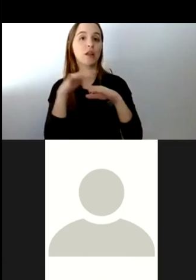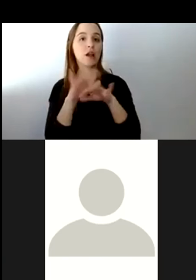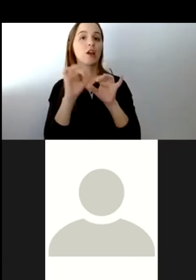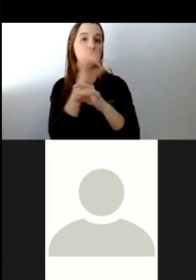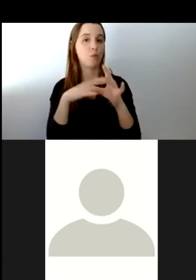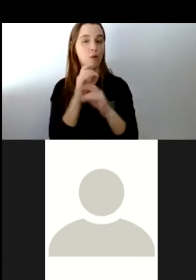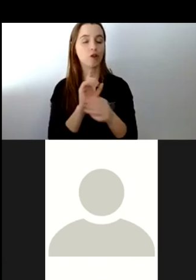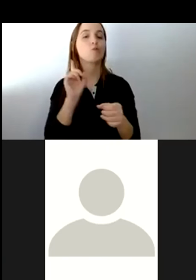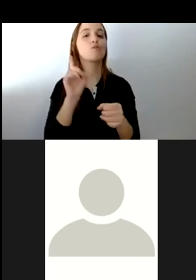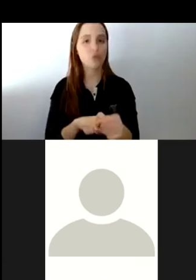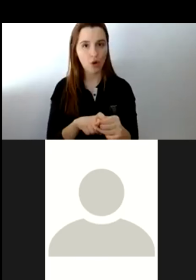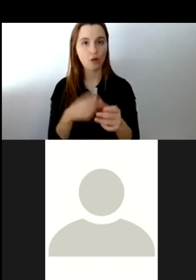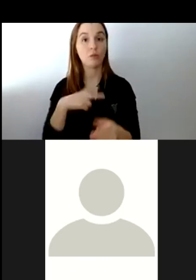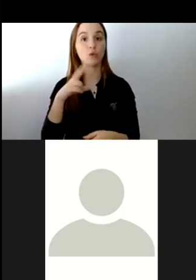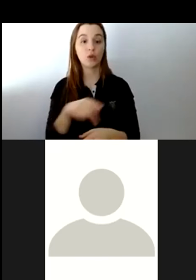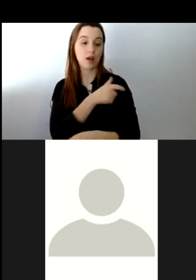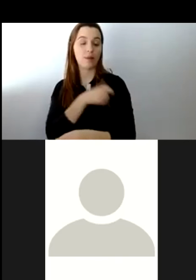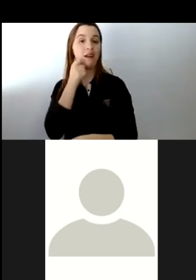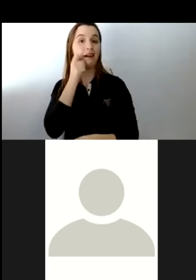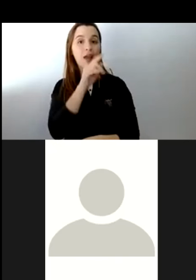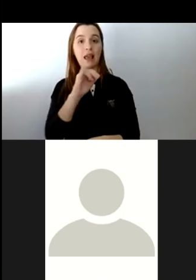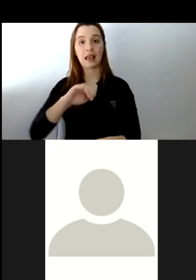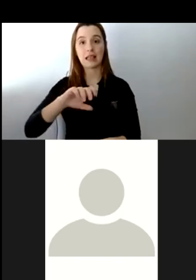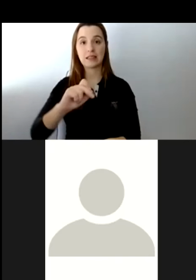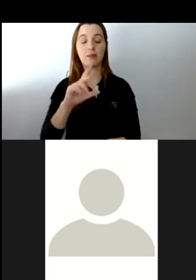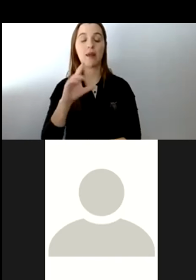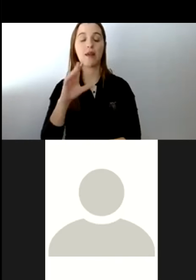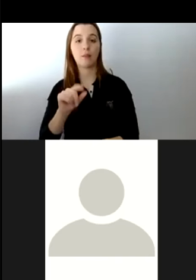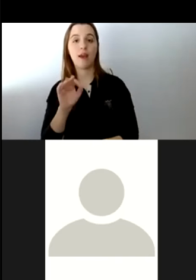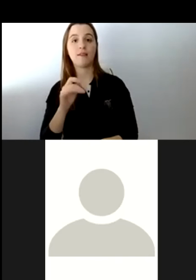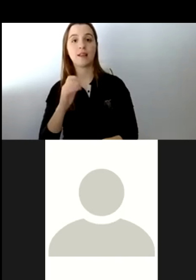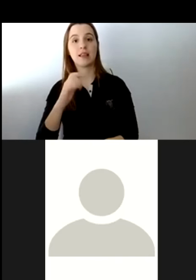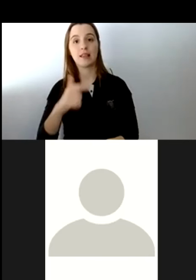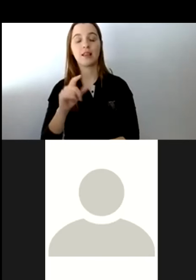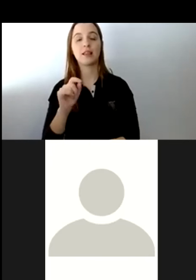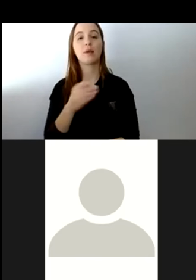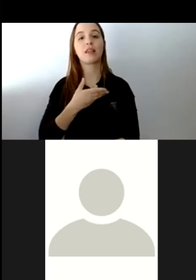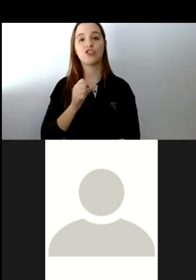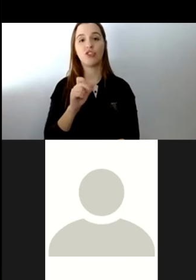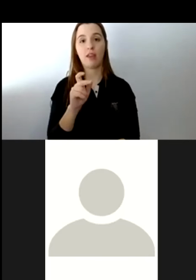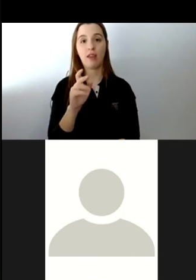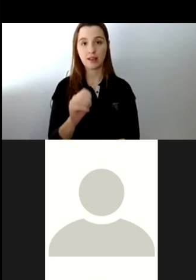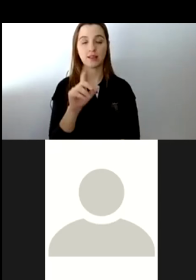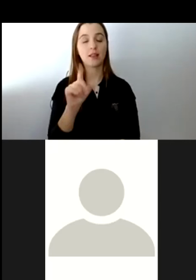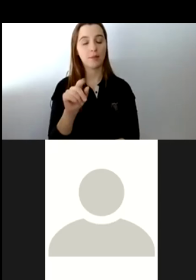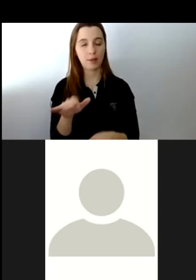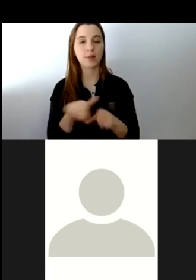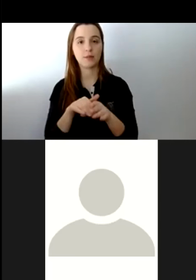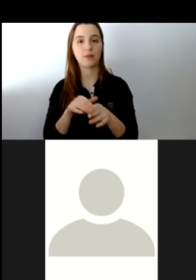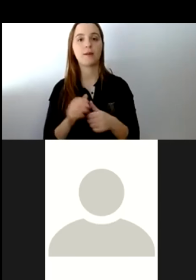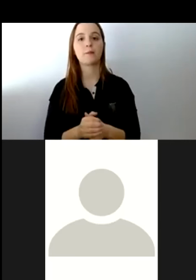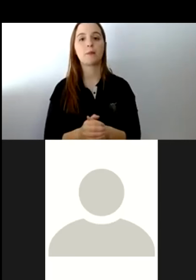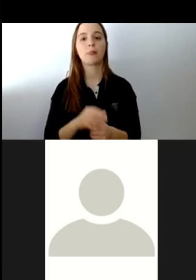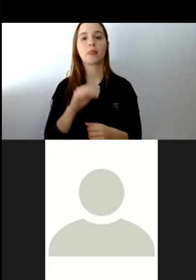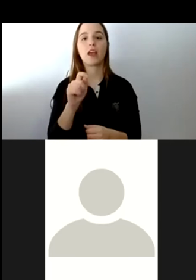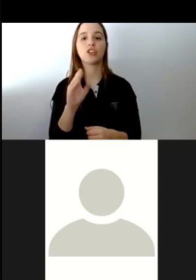associadas. Portugal está representado pelo INSA e pela FCT e a DGS também participa no Policy. O